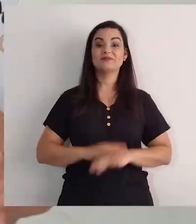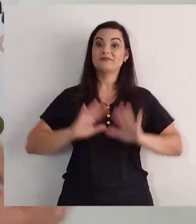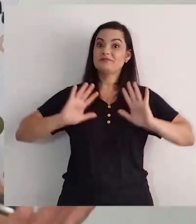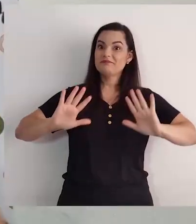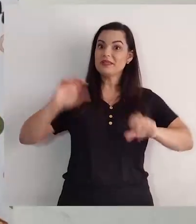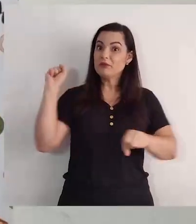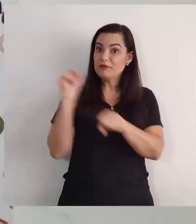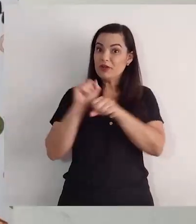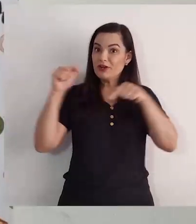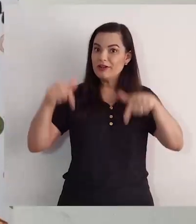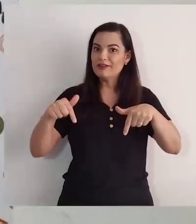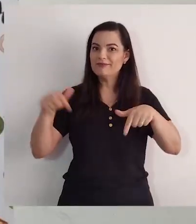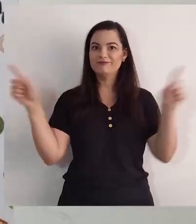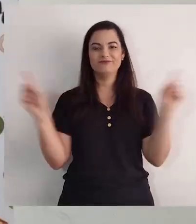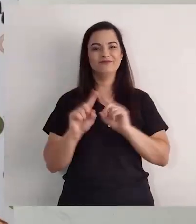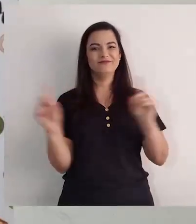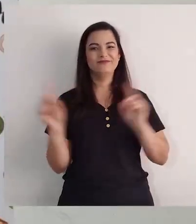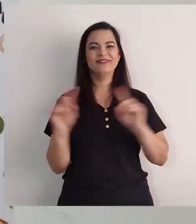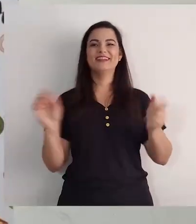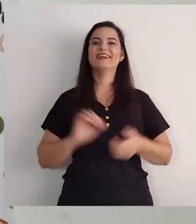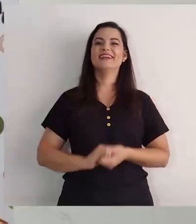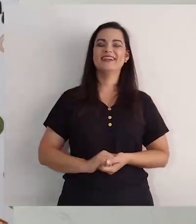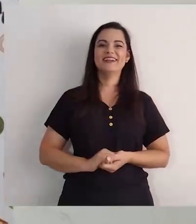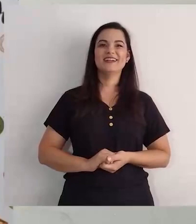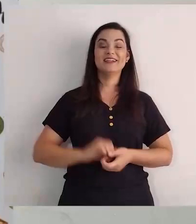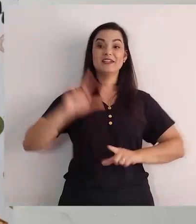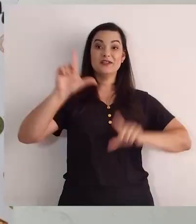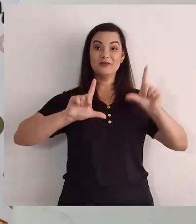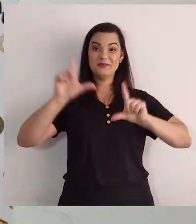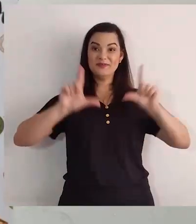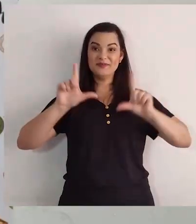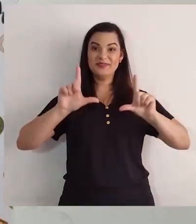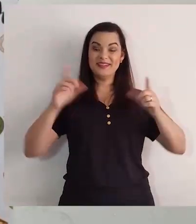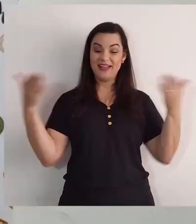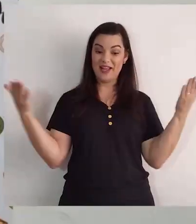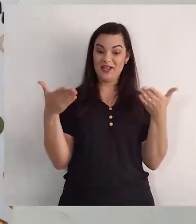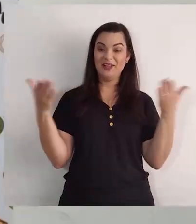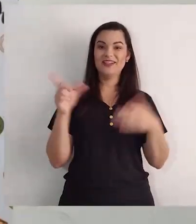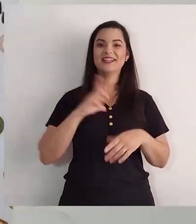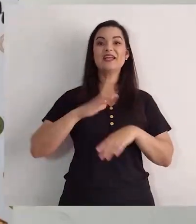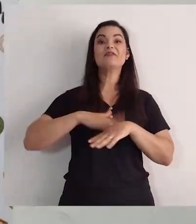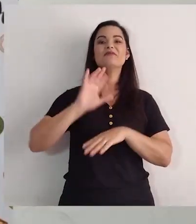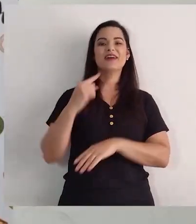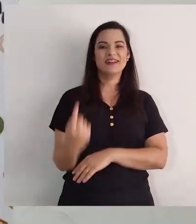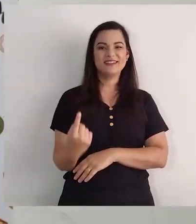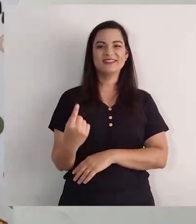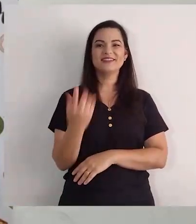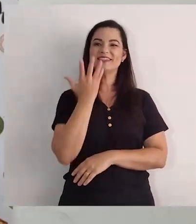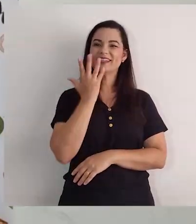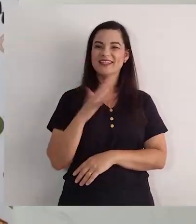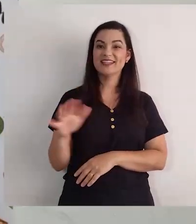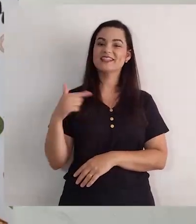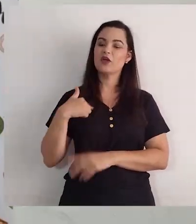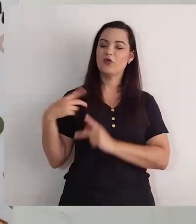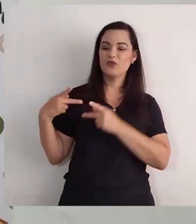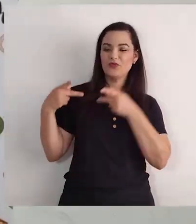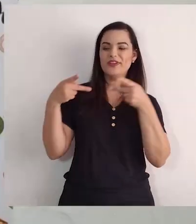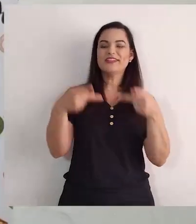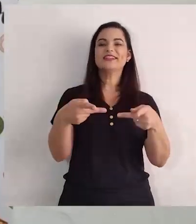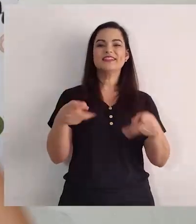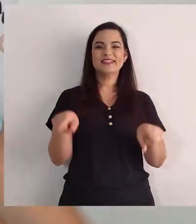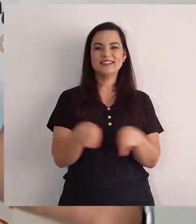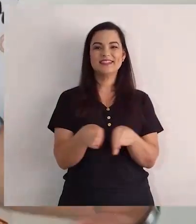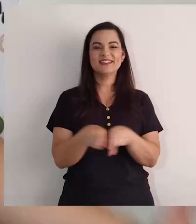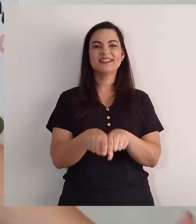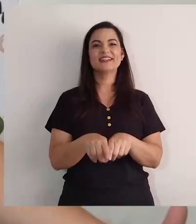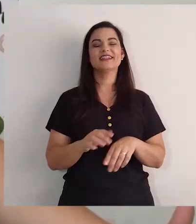Só que não para por aí. No programa de hoje tem mais uma pessoa aqui que eu fui